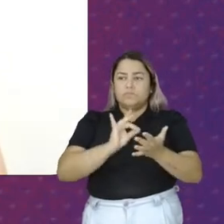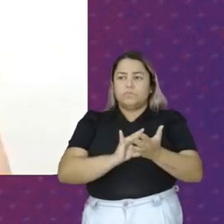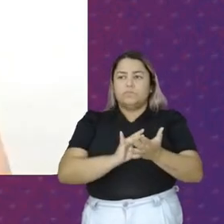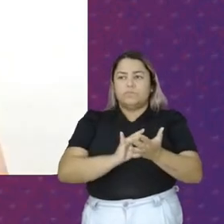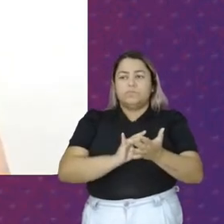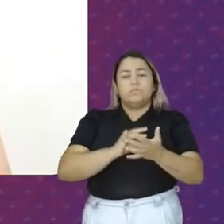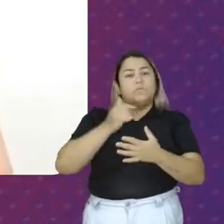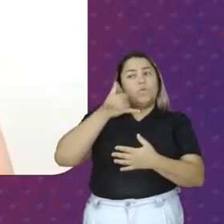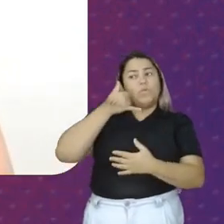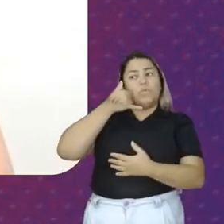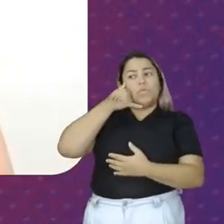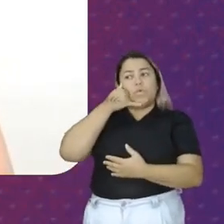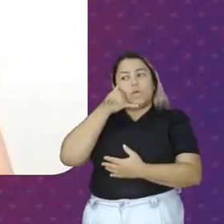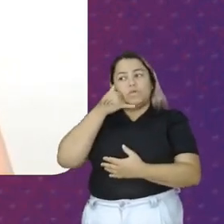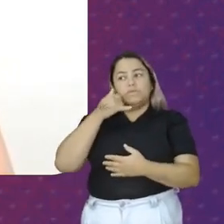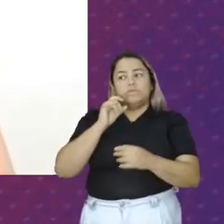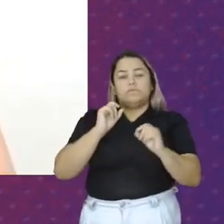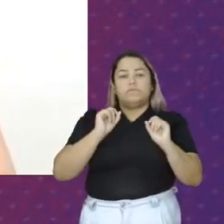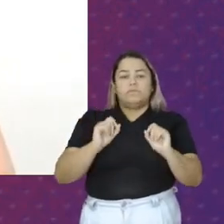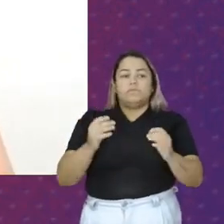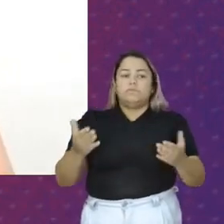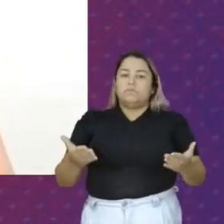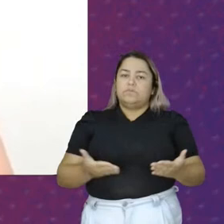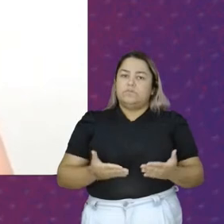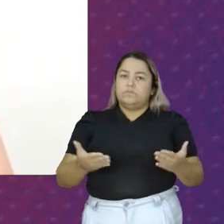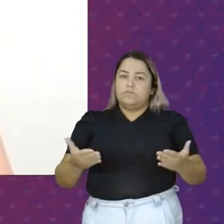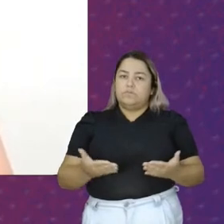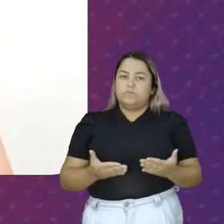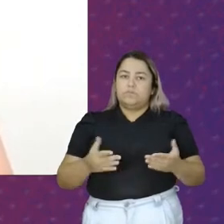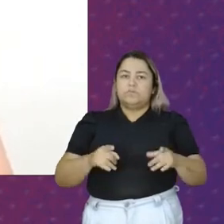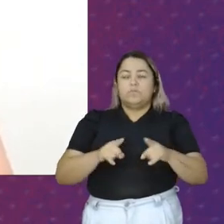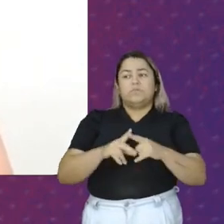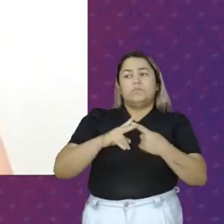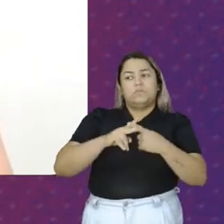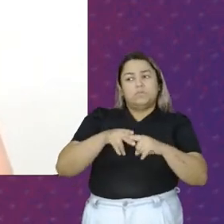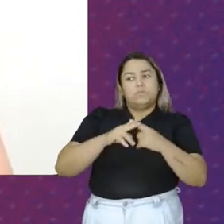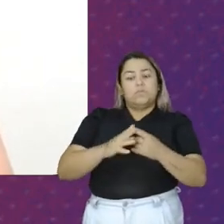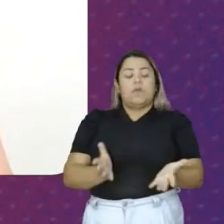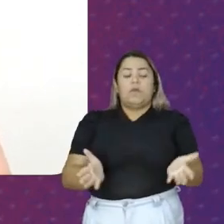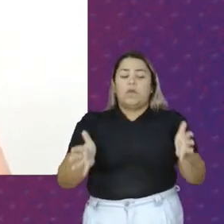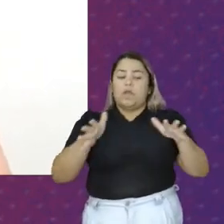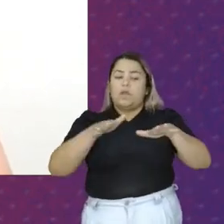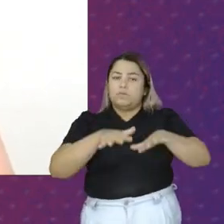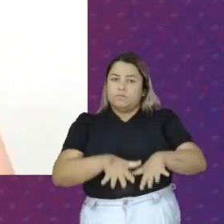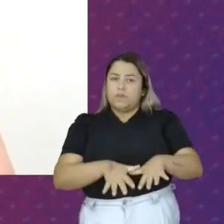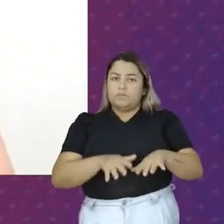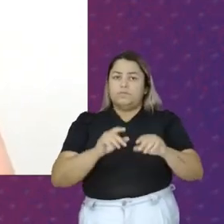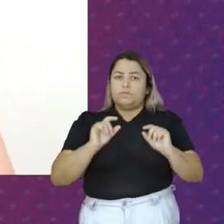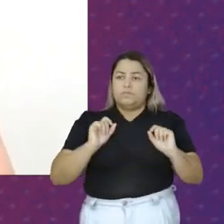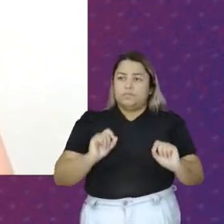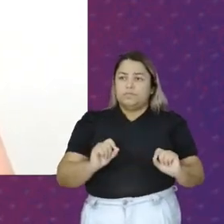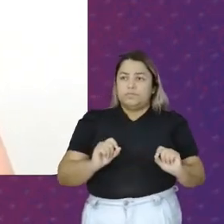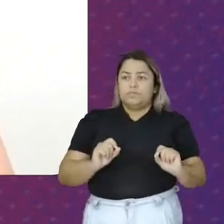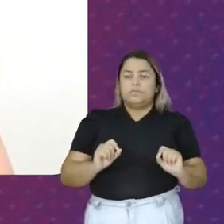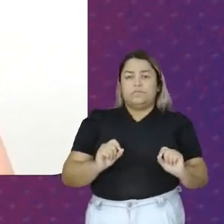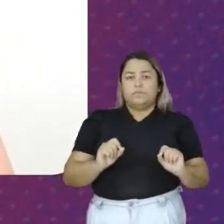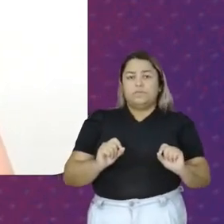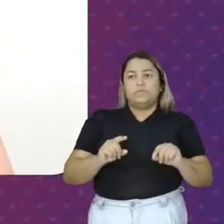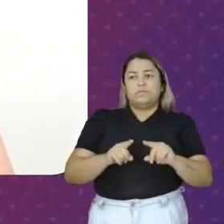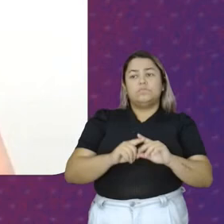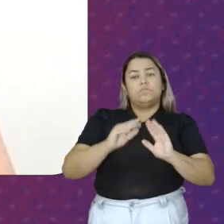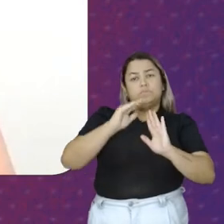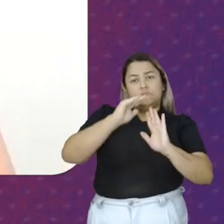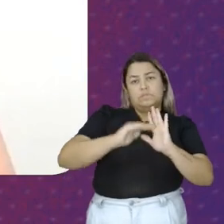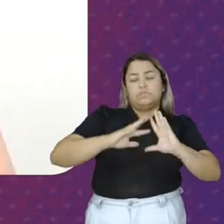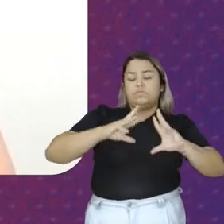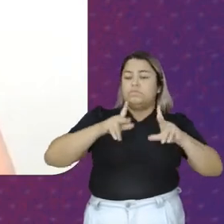mero telefone celular, que hoje é uma super ferramenta de acessibilidade, se contemplar os